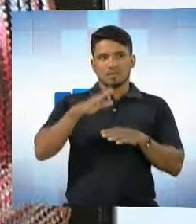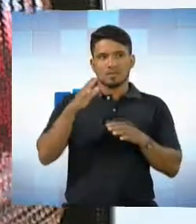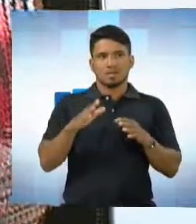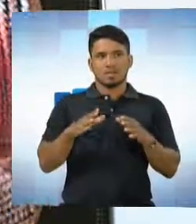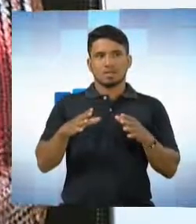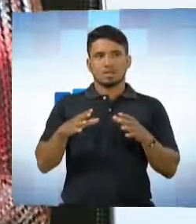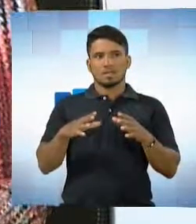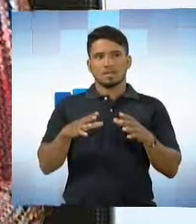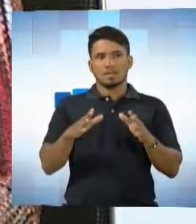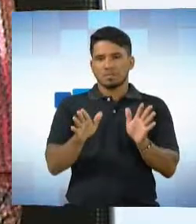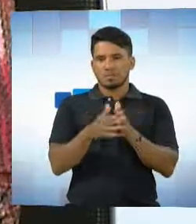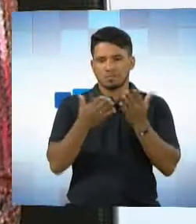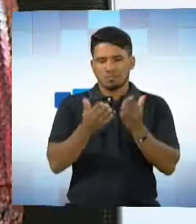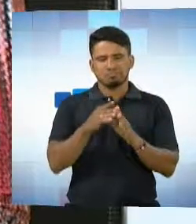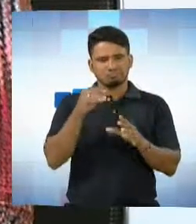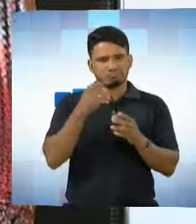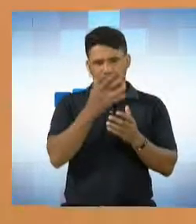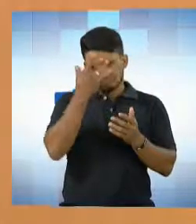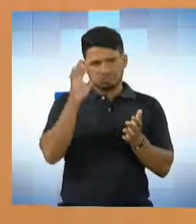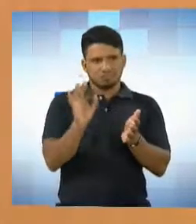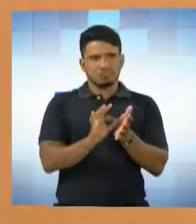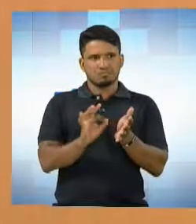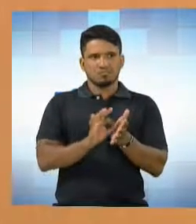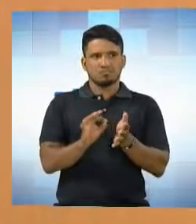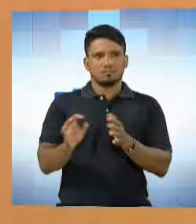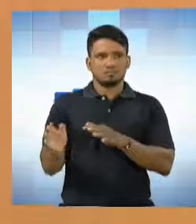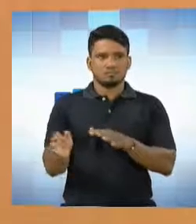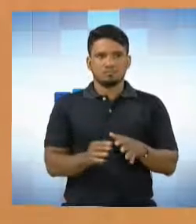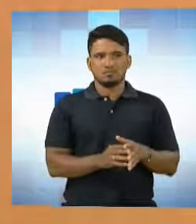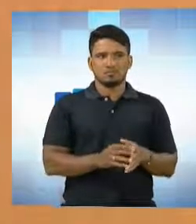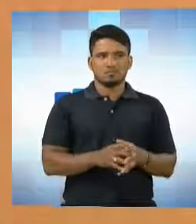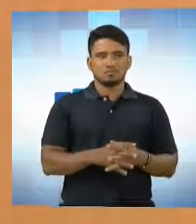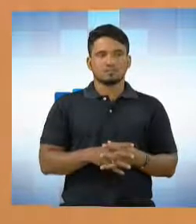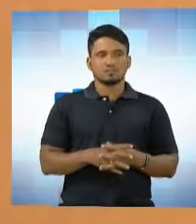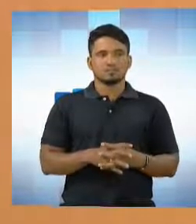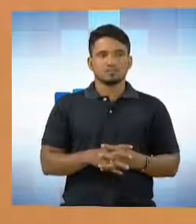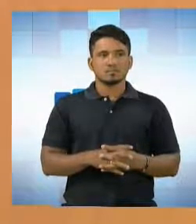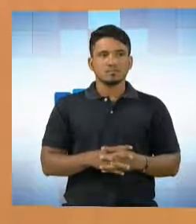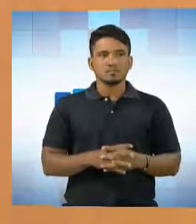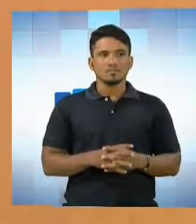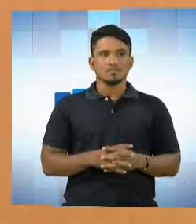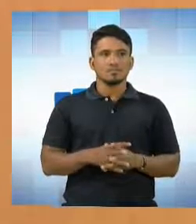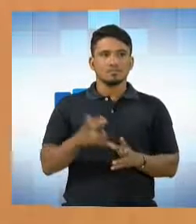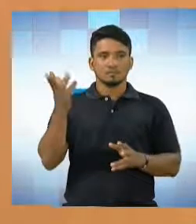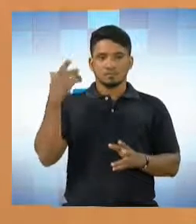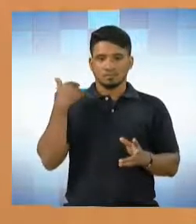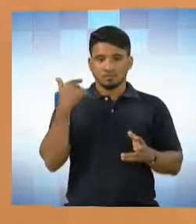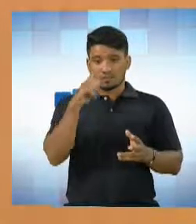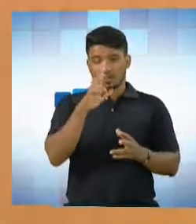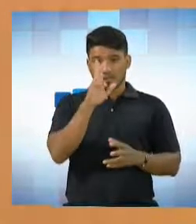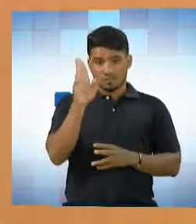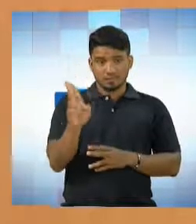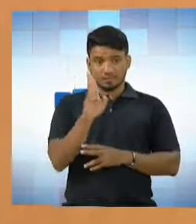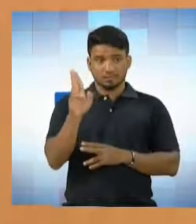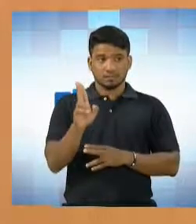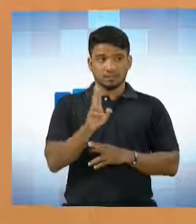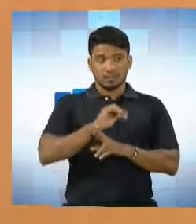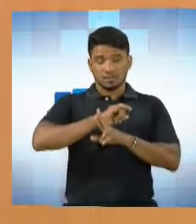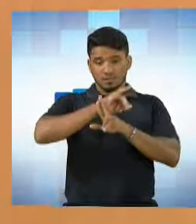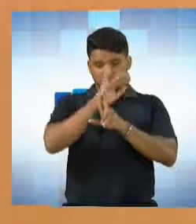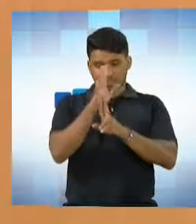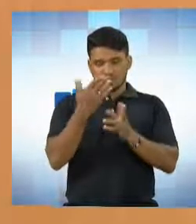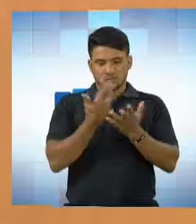na classe mais pobre. Bom, a Lindalva Miranda, eu tive o privilégio de pagar algumas disciplinas na Universidade Federal com ela.